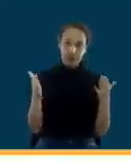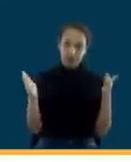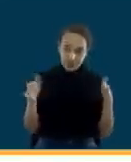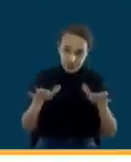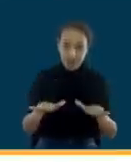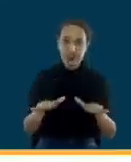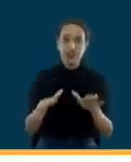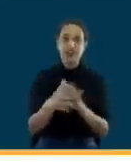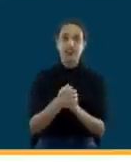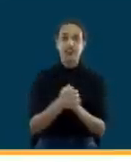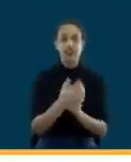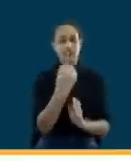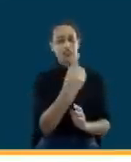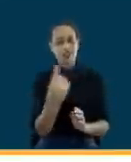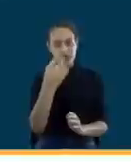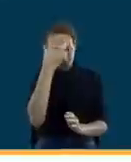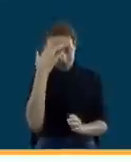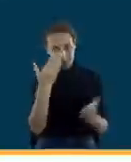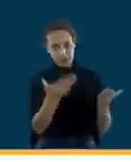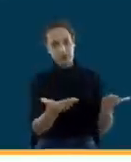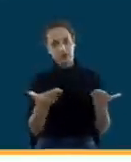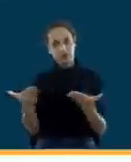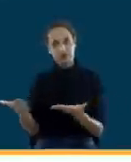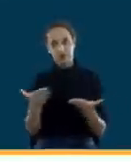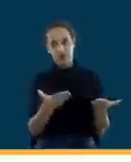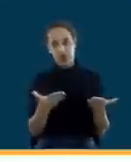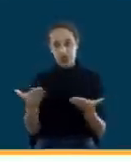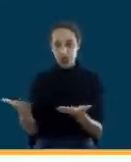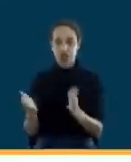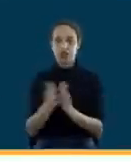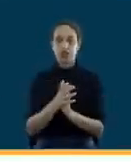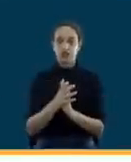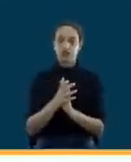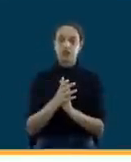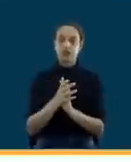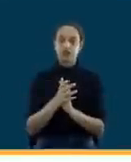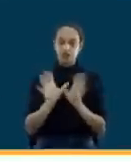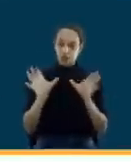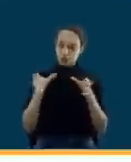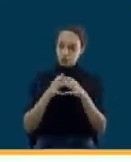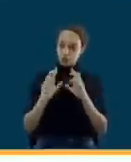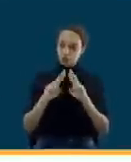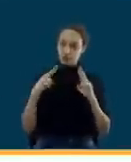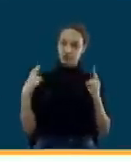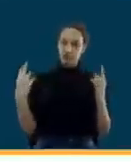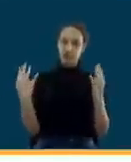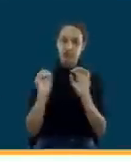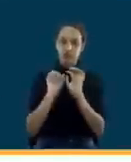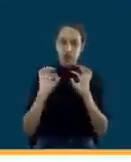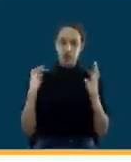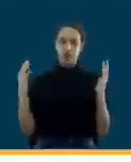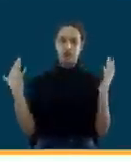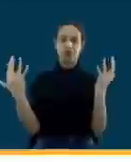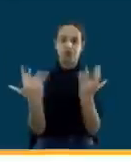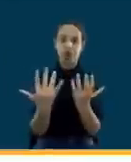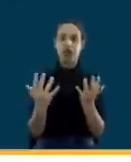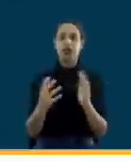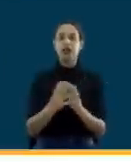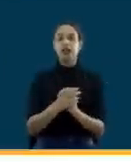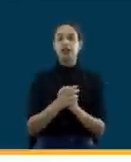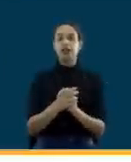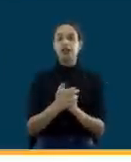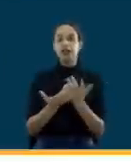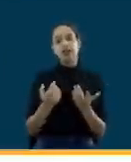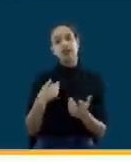né, que vai chegando na roda, né? Isso tem um efeito, né? Mesmo na construção